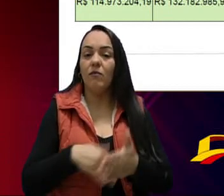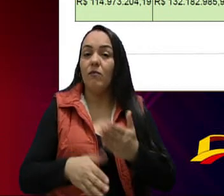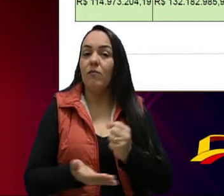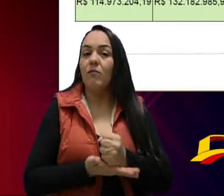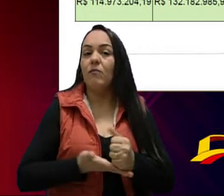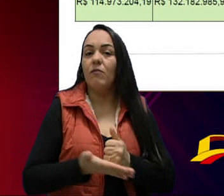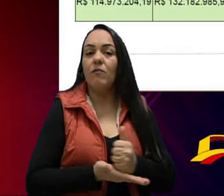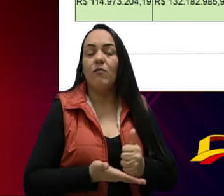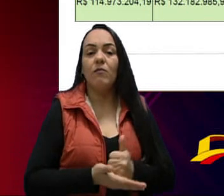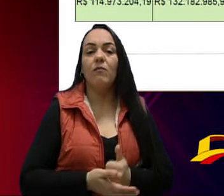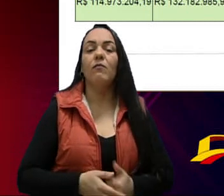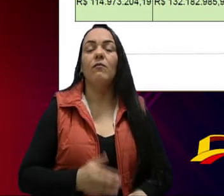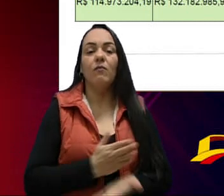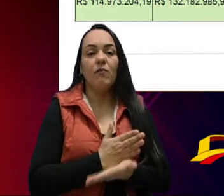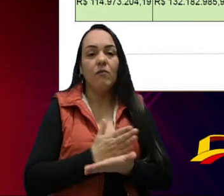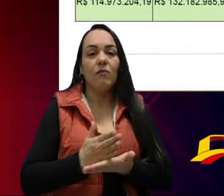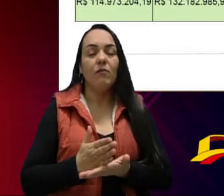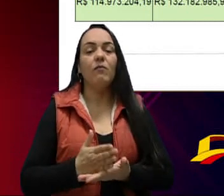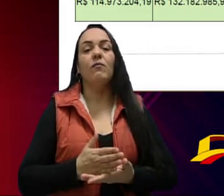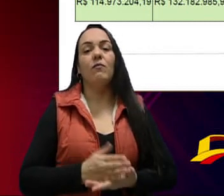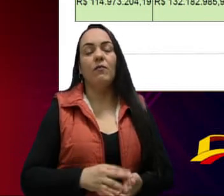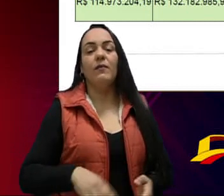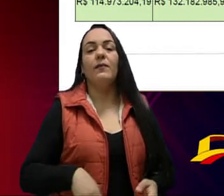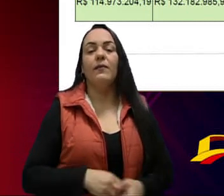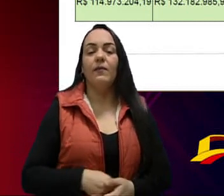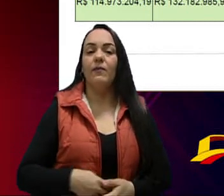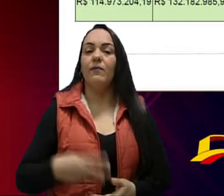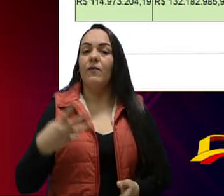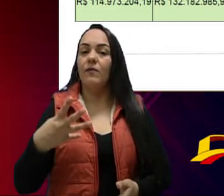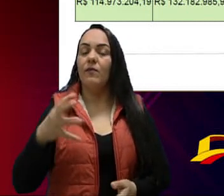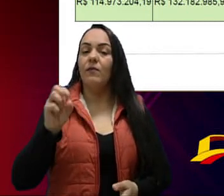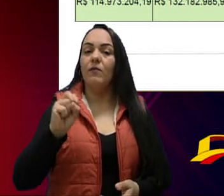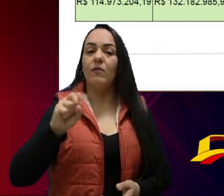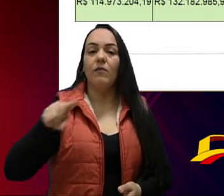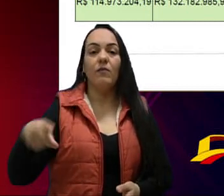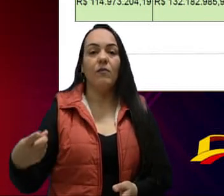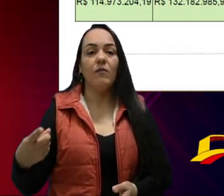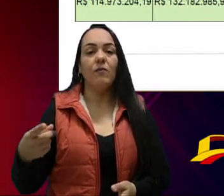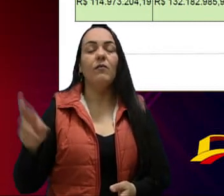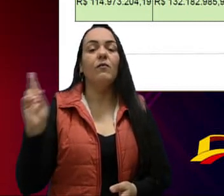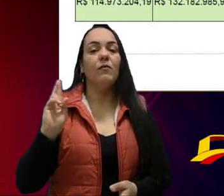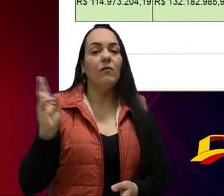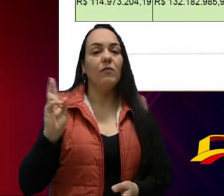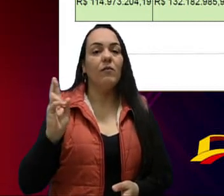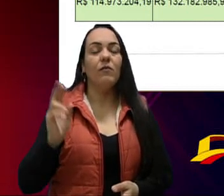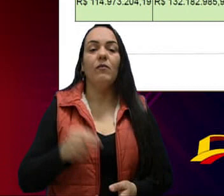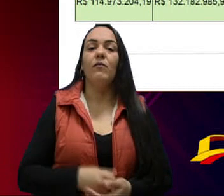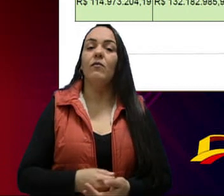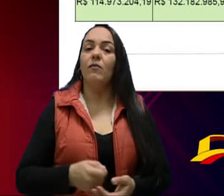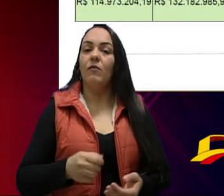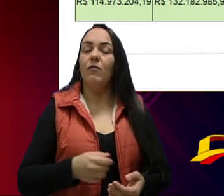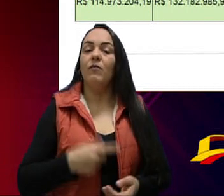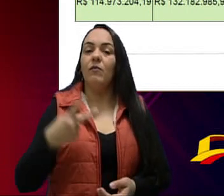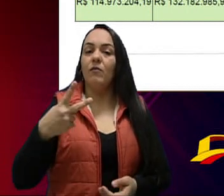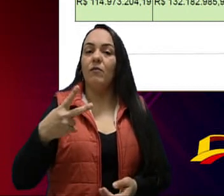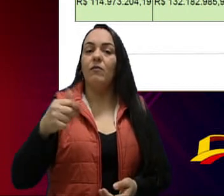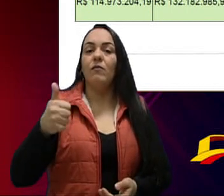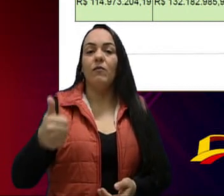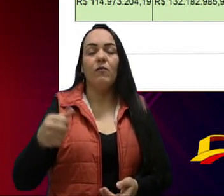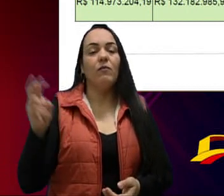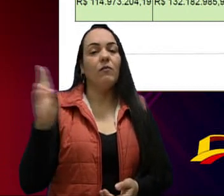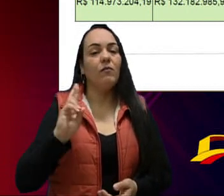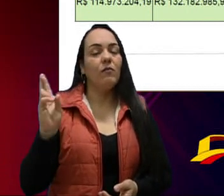19 mil de inicial atualizado para 30 milhões 590000 empenhado 21